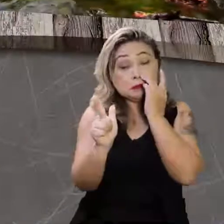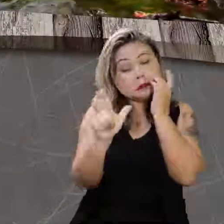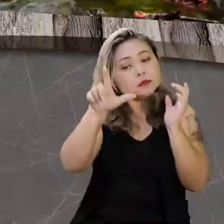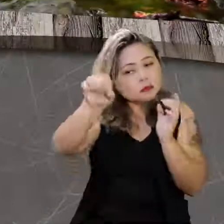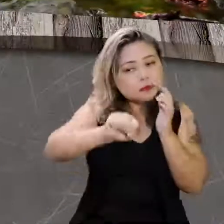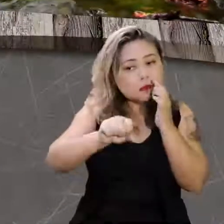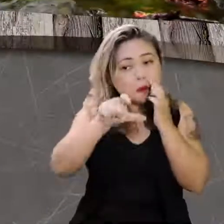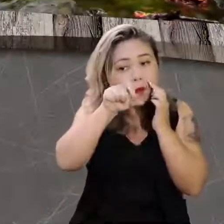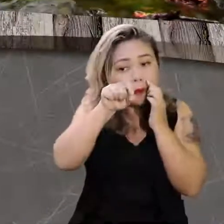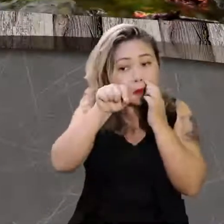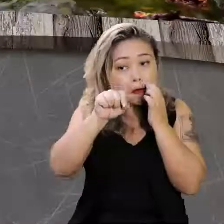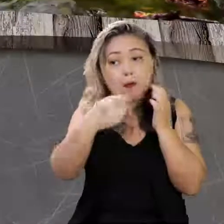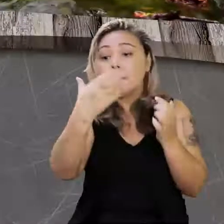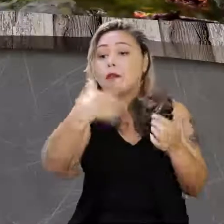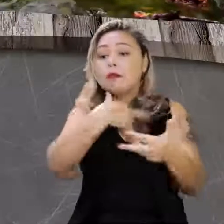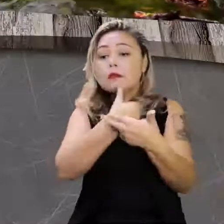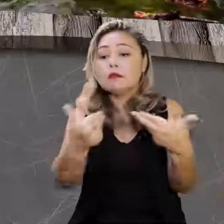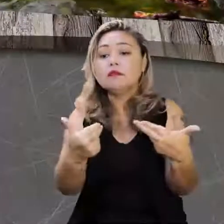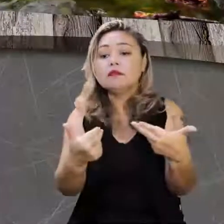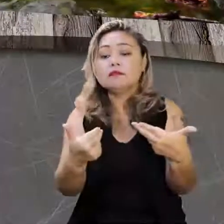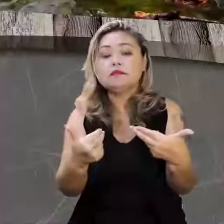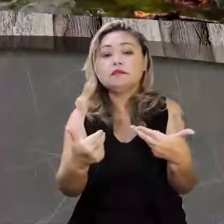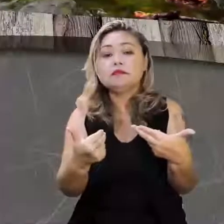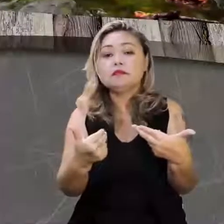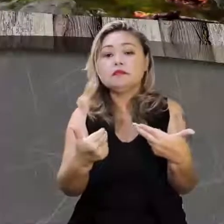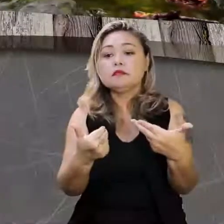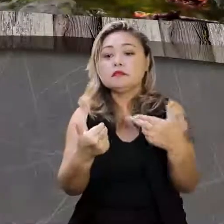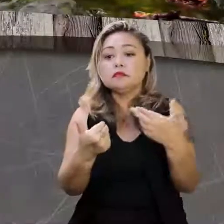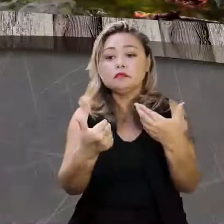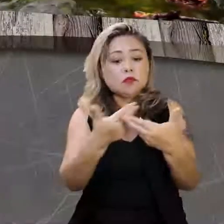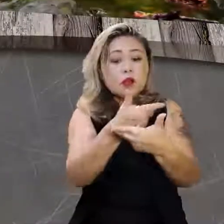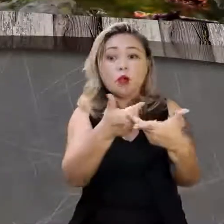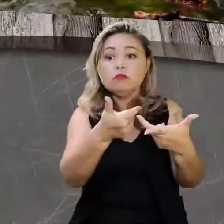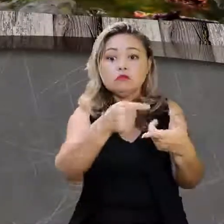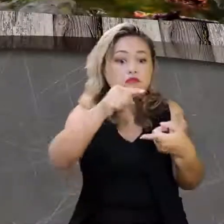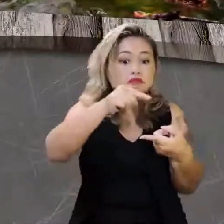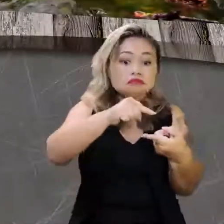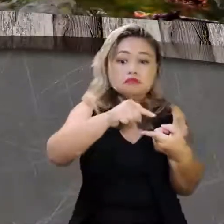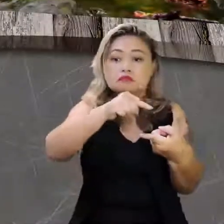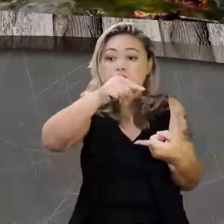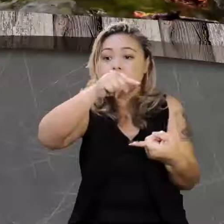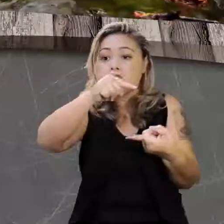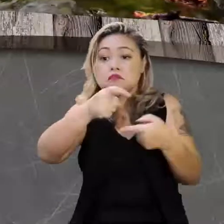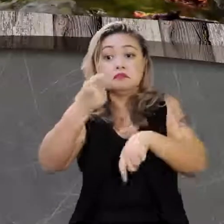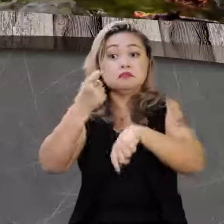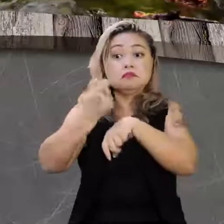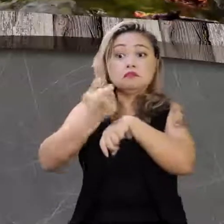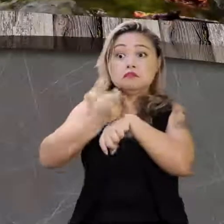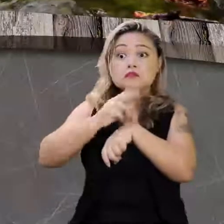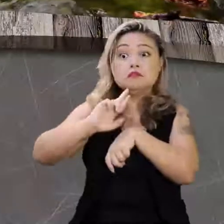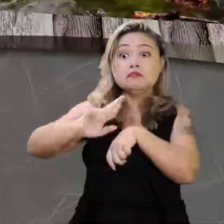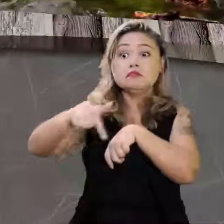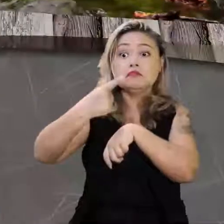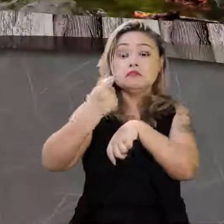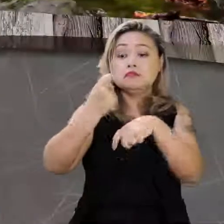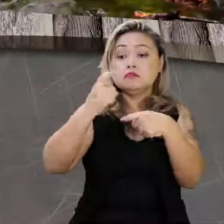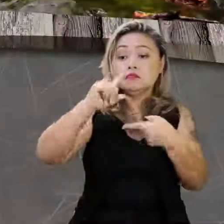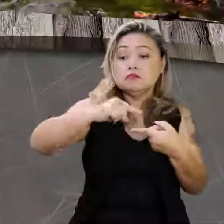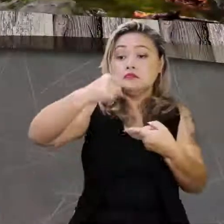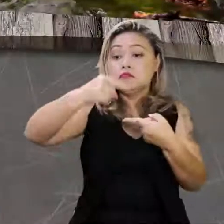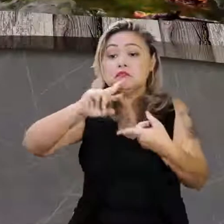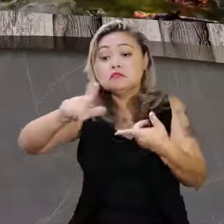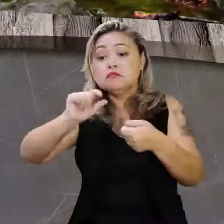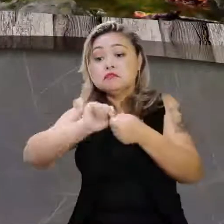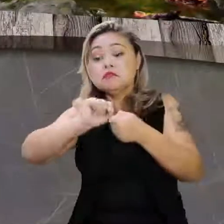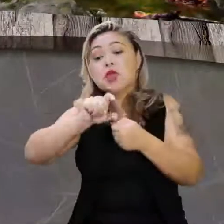capturar mesmo frutos de tamanhos, de consistências diferentes. Então,